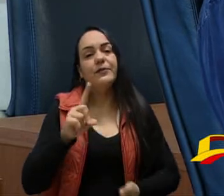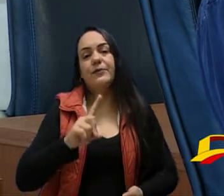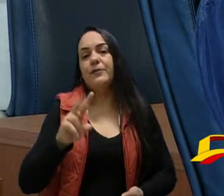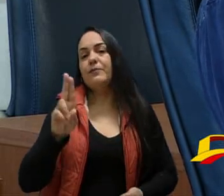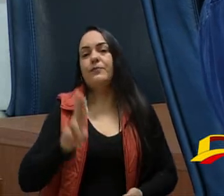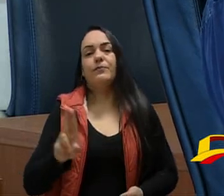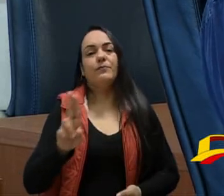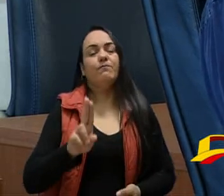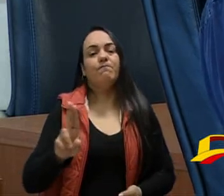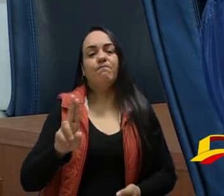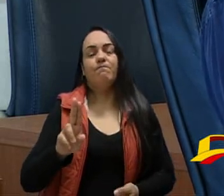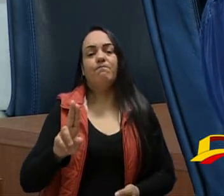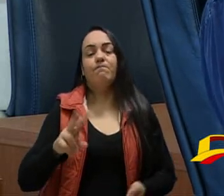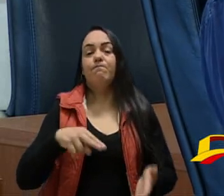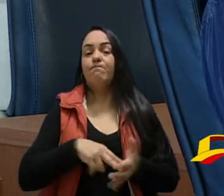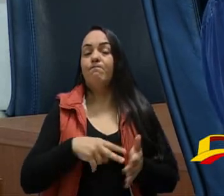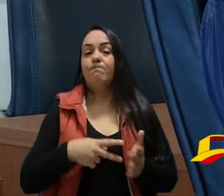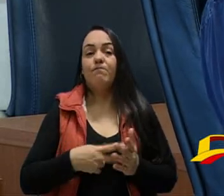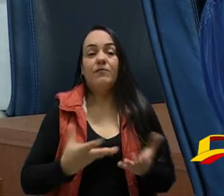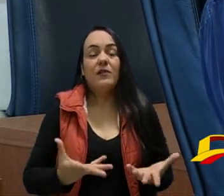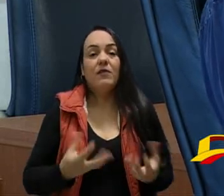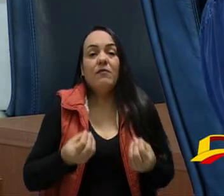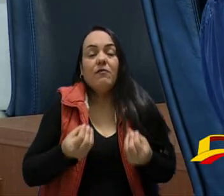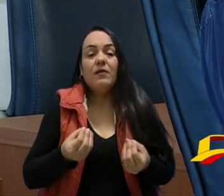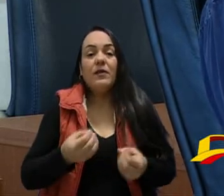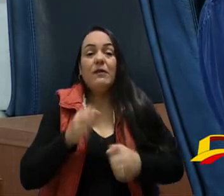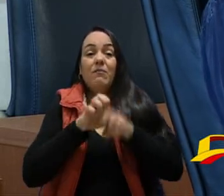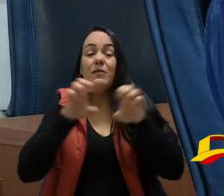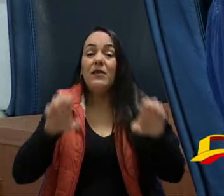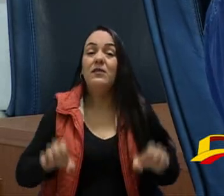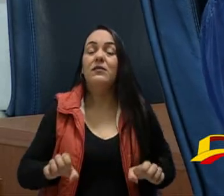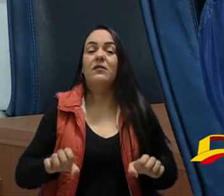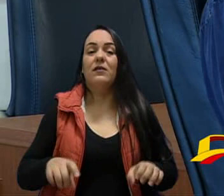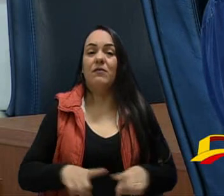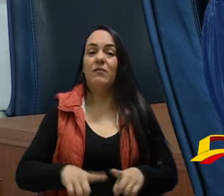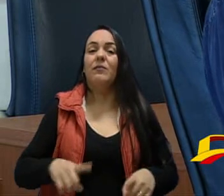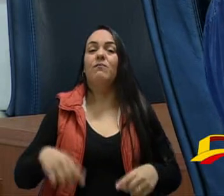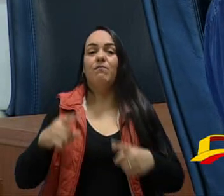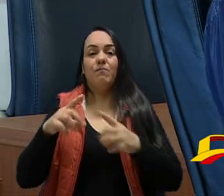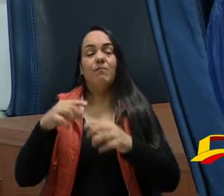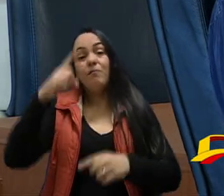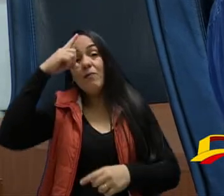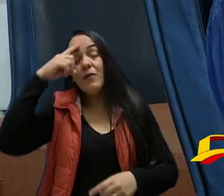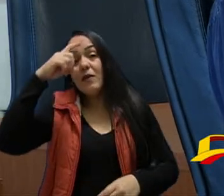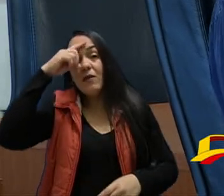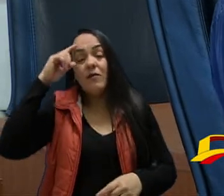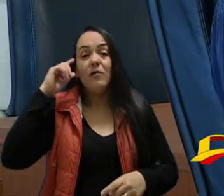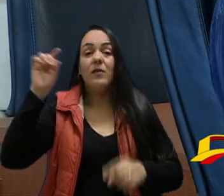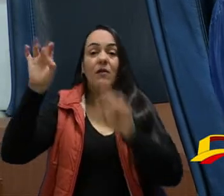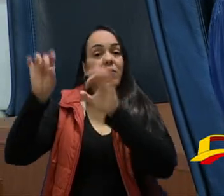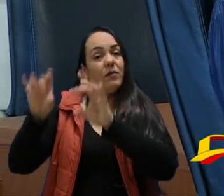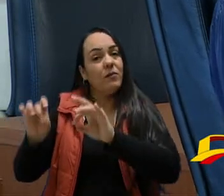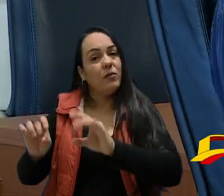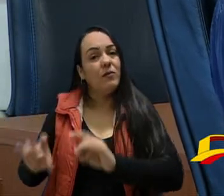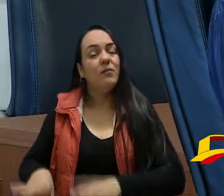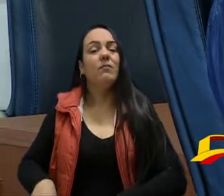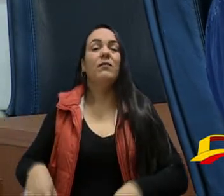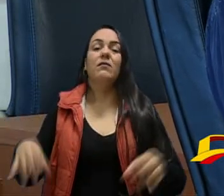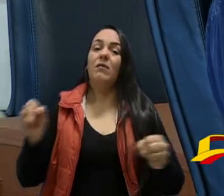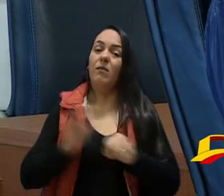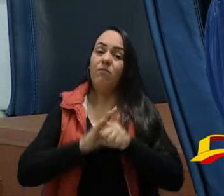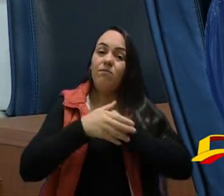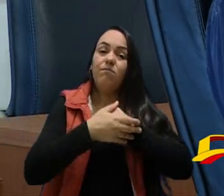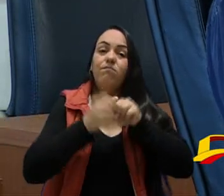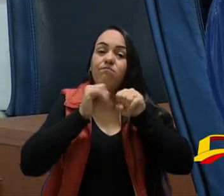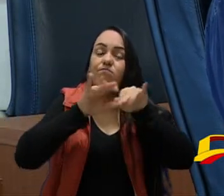usando justifica-se uma estrutura como o do hospital de campanha com certeza você tem que ter hospital de campanha